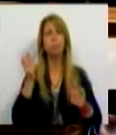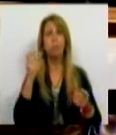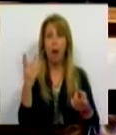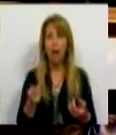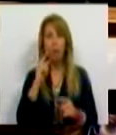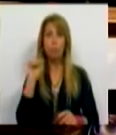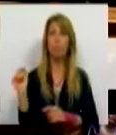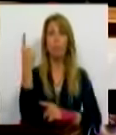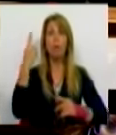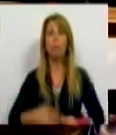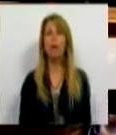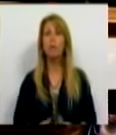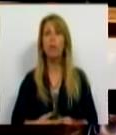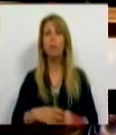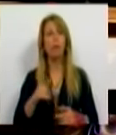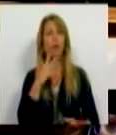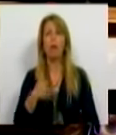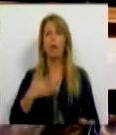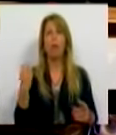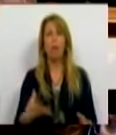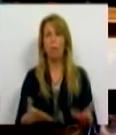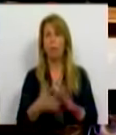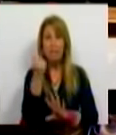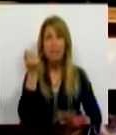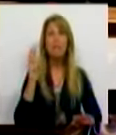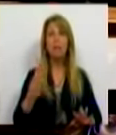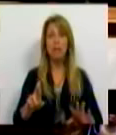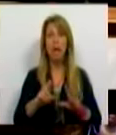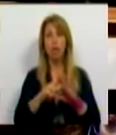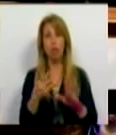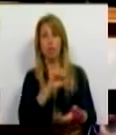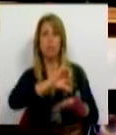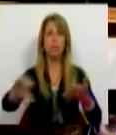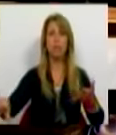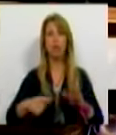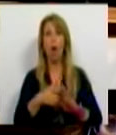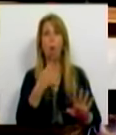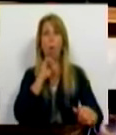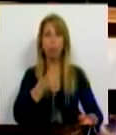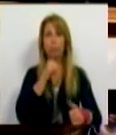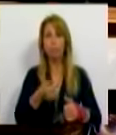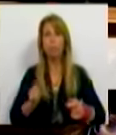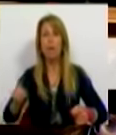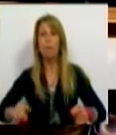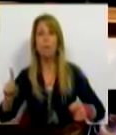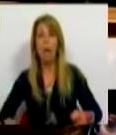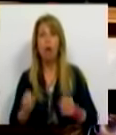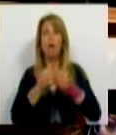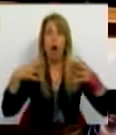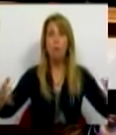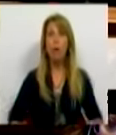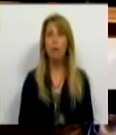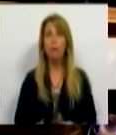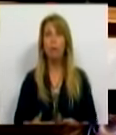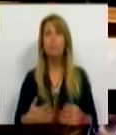resultados lamentáveis nas taxas de retenção e desistência a aumentar e nas taxas de conclusão a baixar. Quem